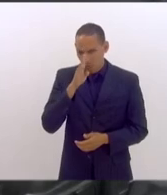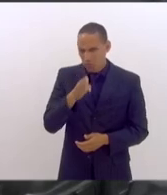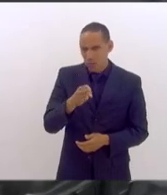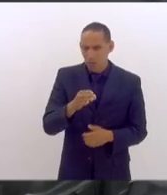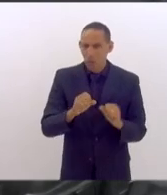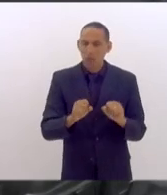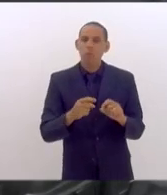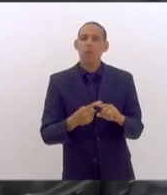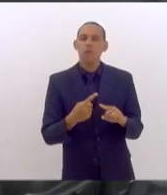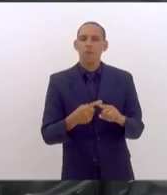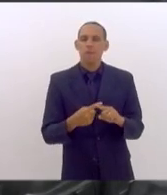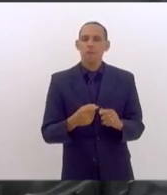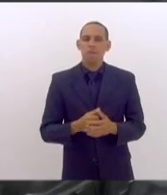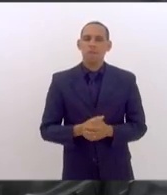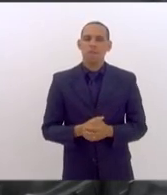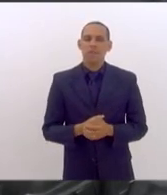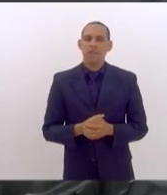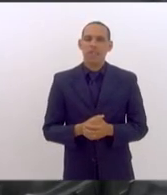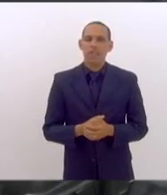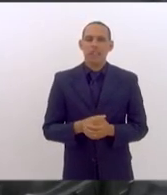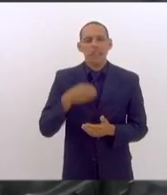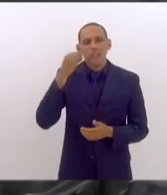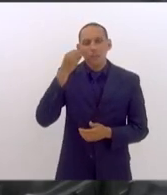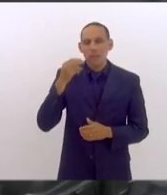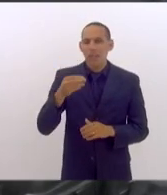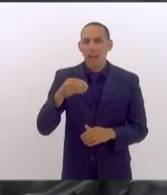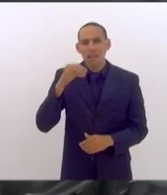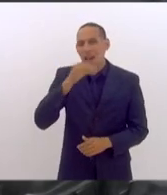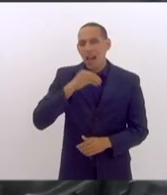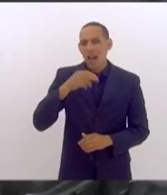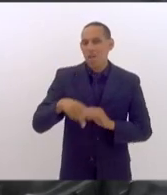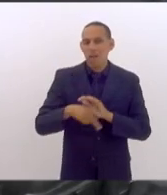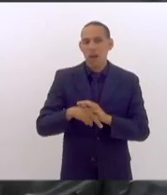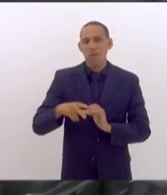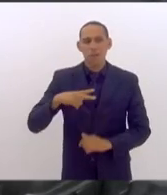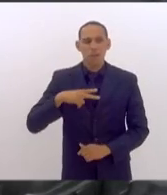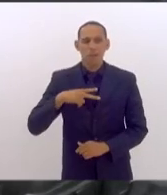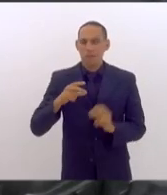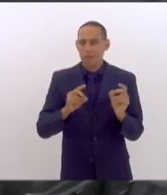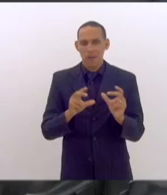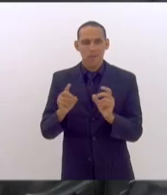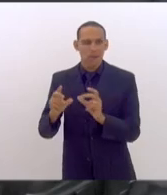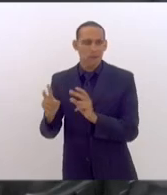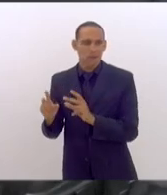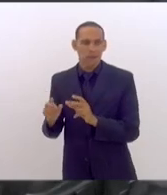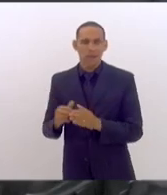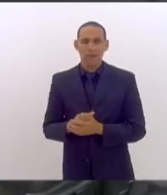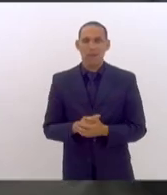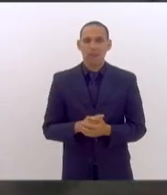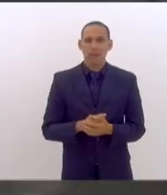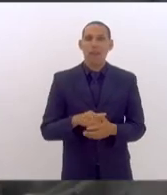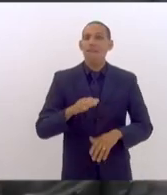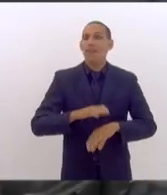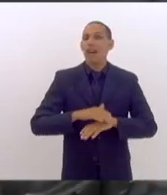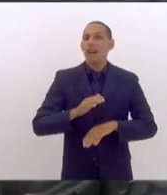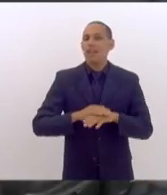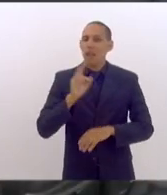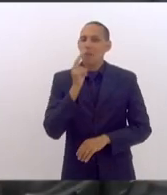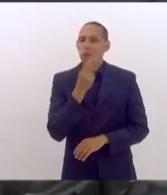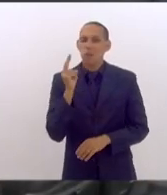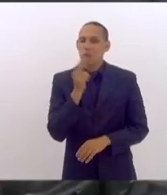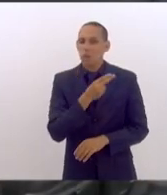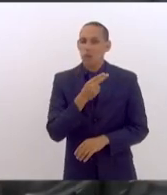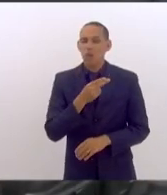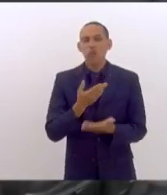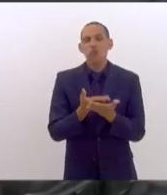porque eu sei diante da fracassada experiência da privatização efetuar em caráter de urgência o